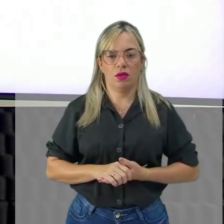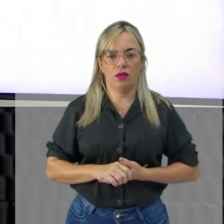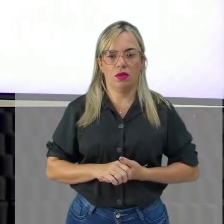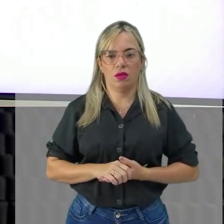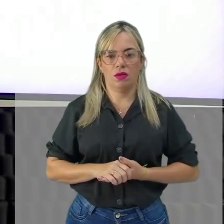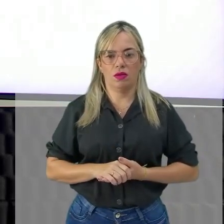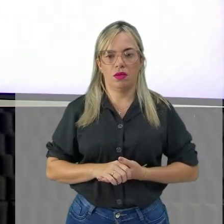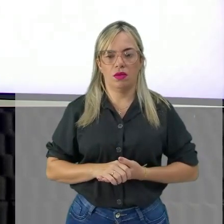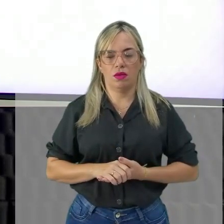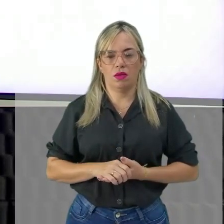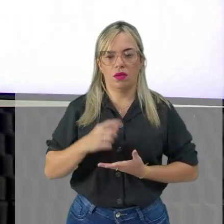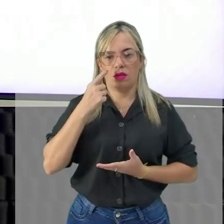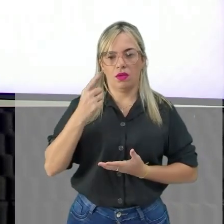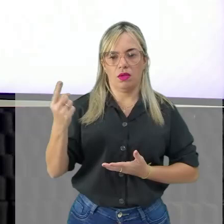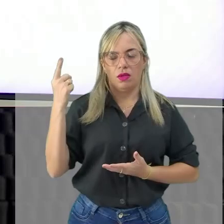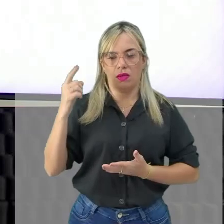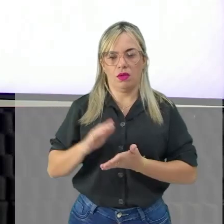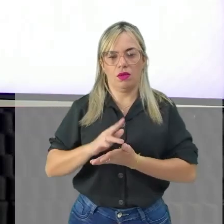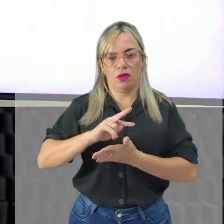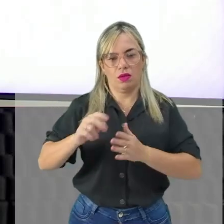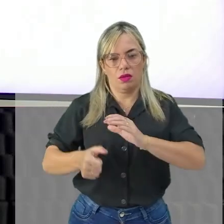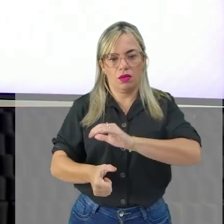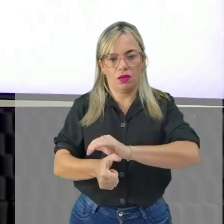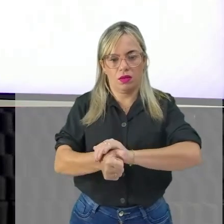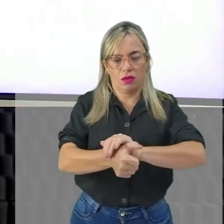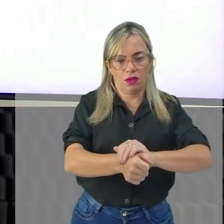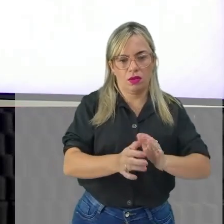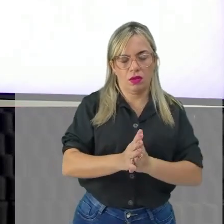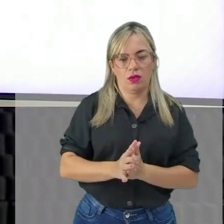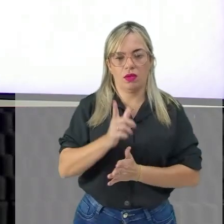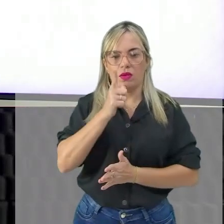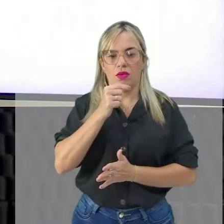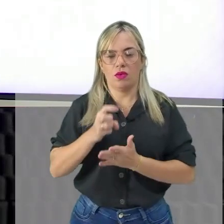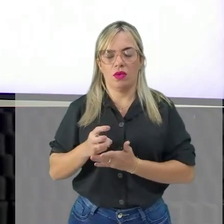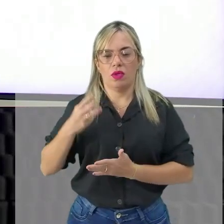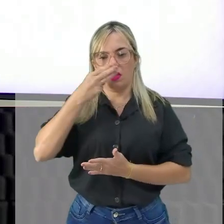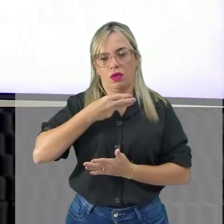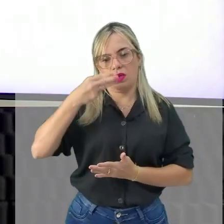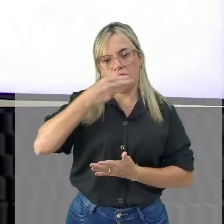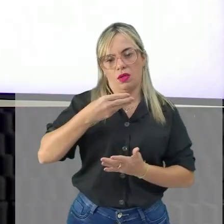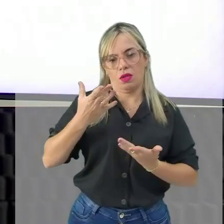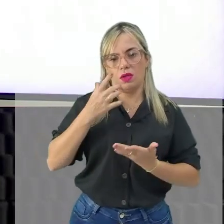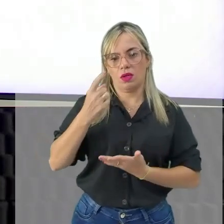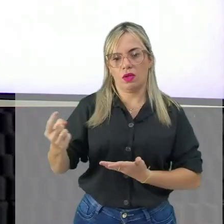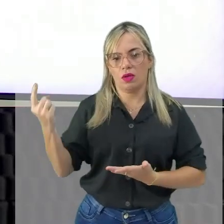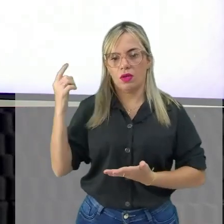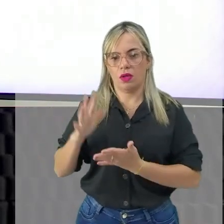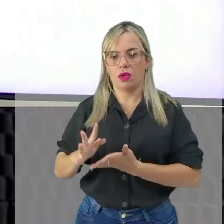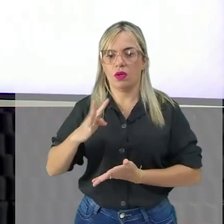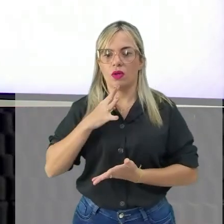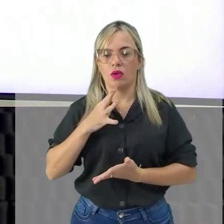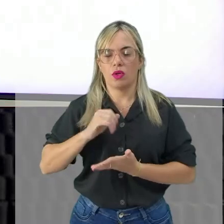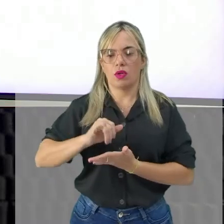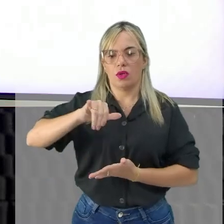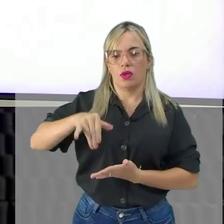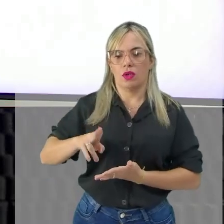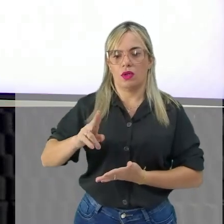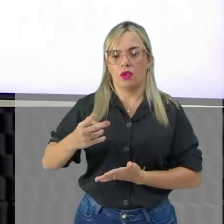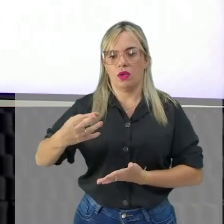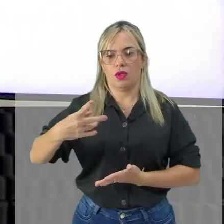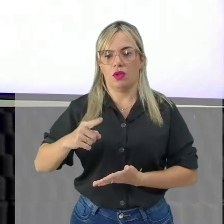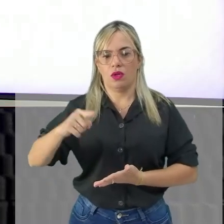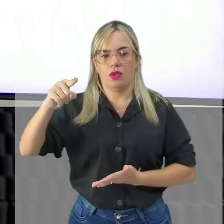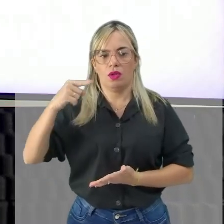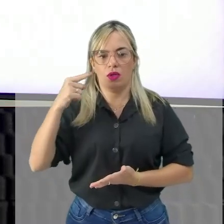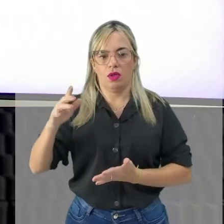Então, essa espécie de tartaruga de água doce, mais conhecida como jurará, é um dos elementos típicos da